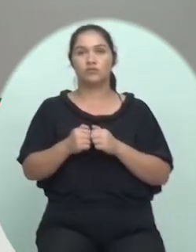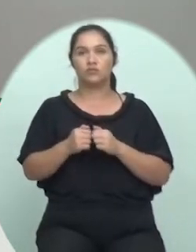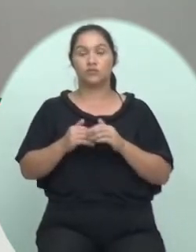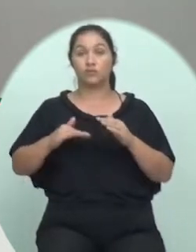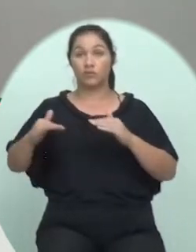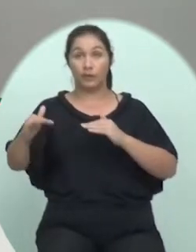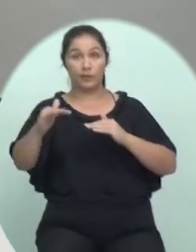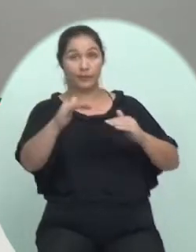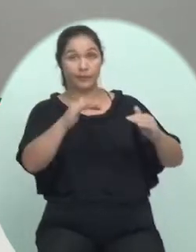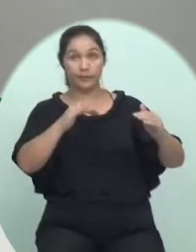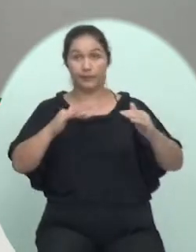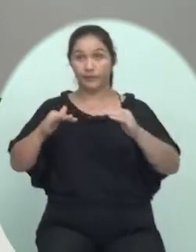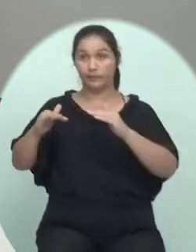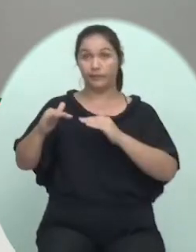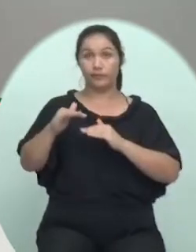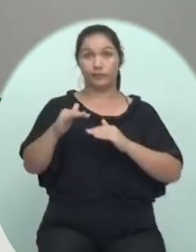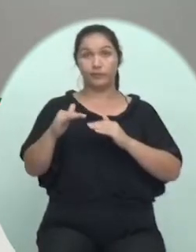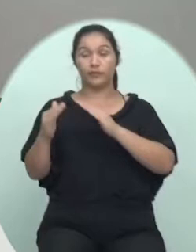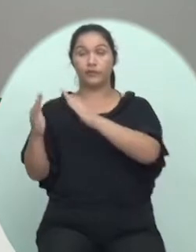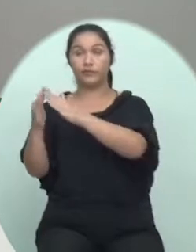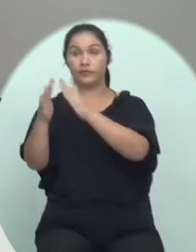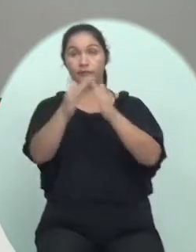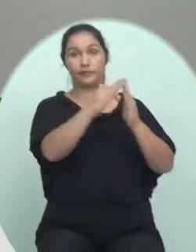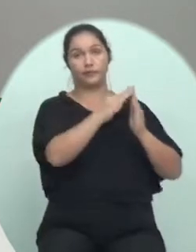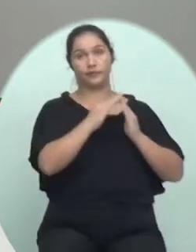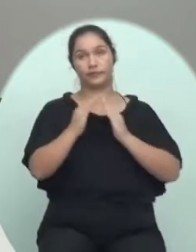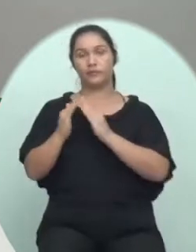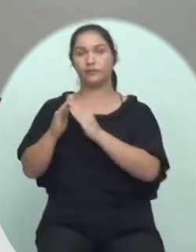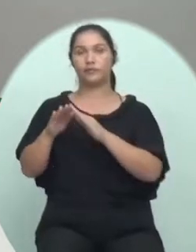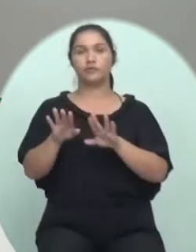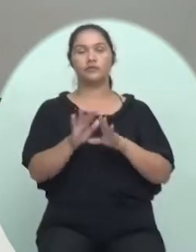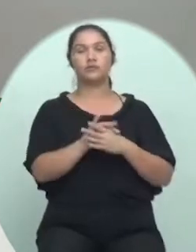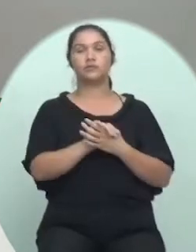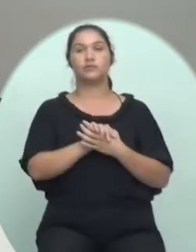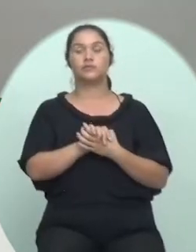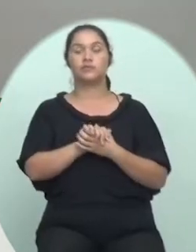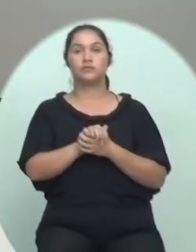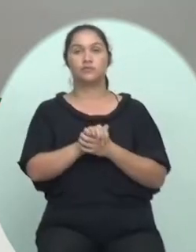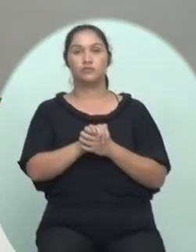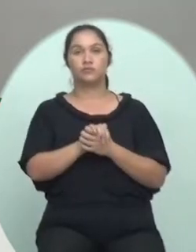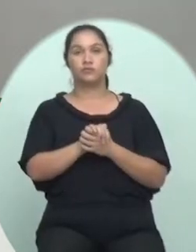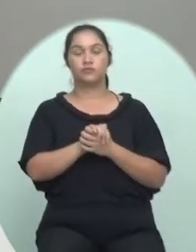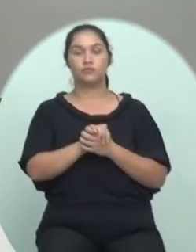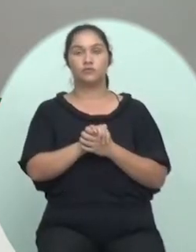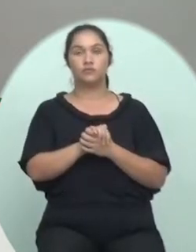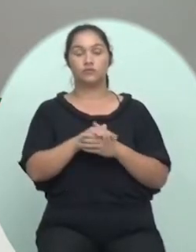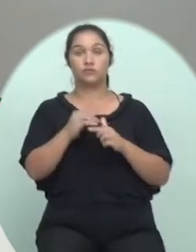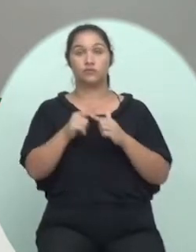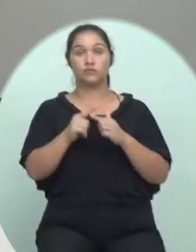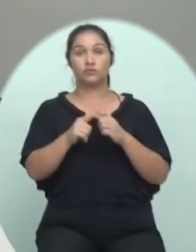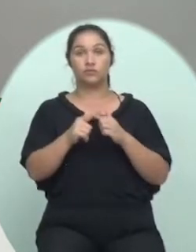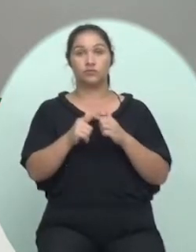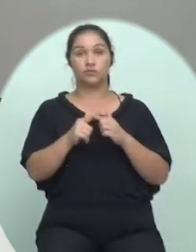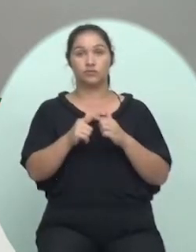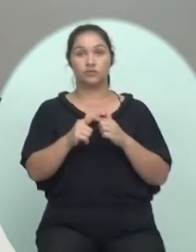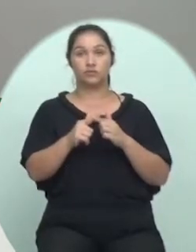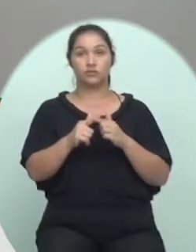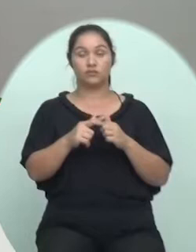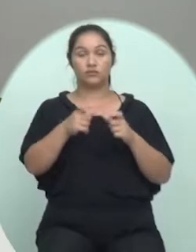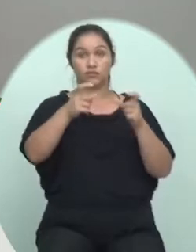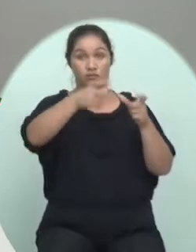tempo, abordando essa ideia, mais uma ideia doida aí da Prefeitura, do rebaixamento da Avenida